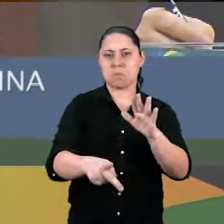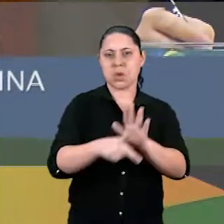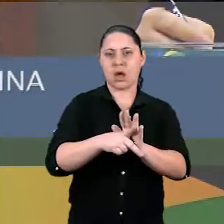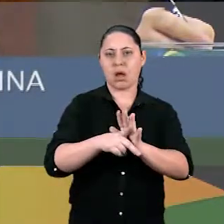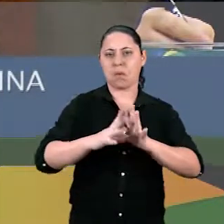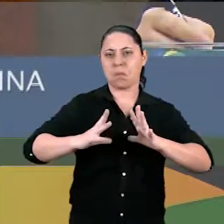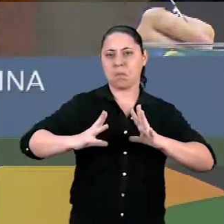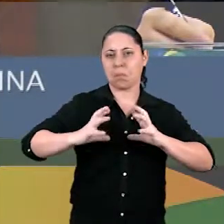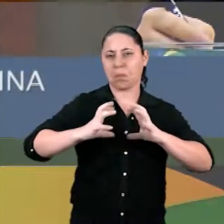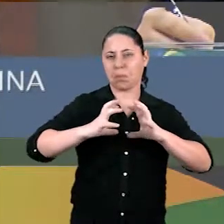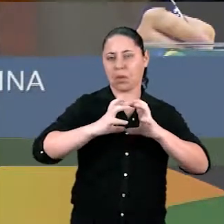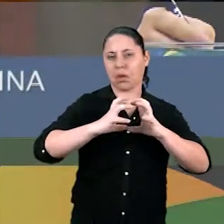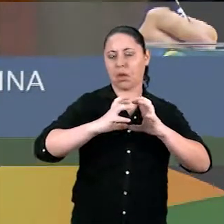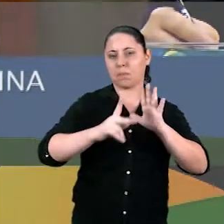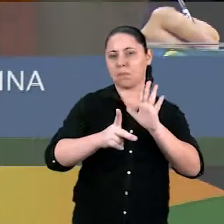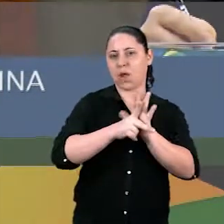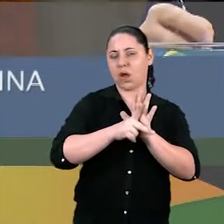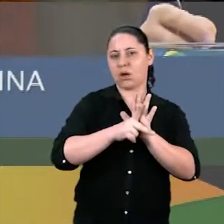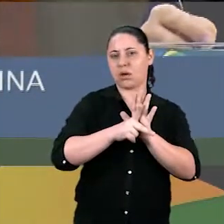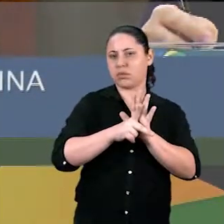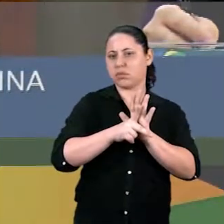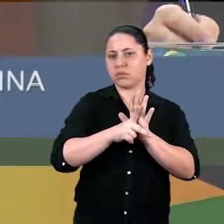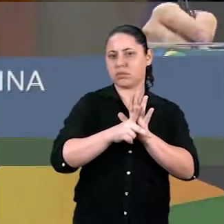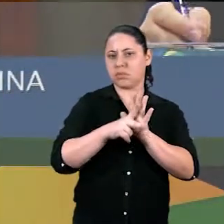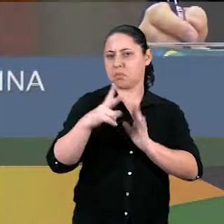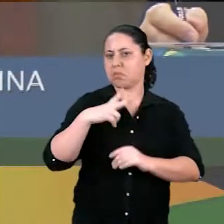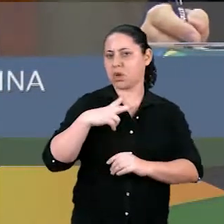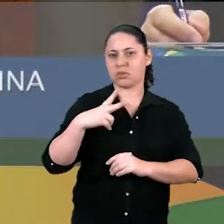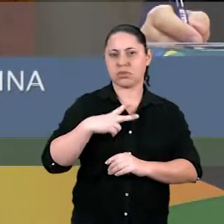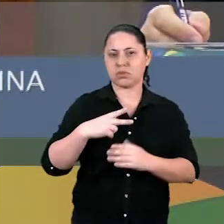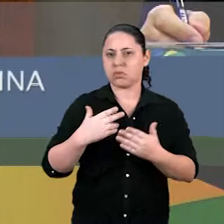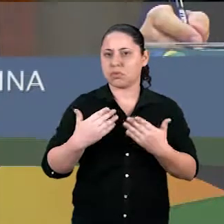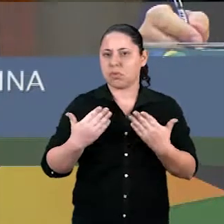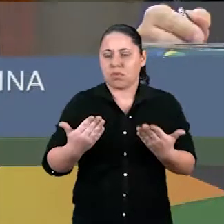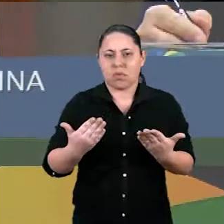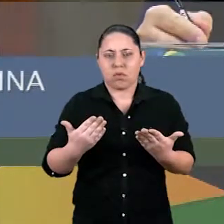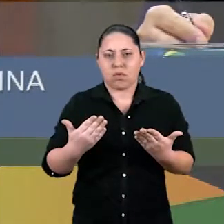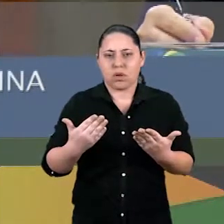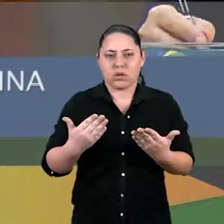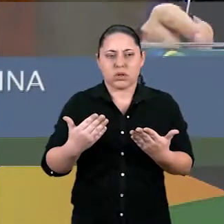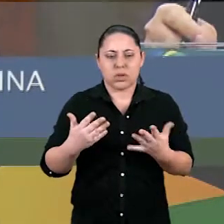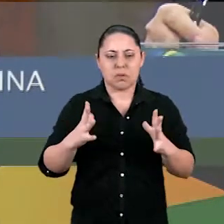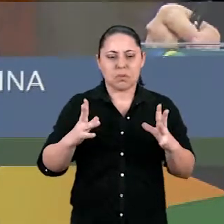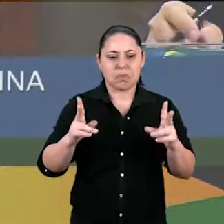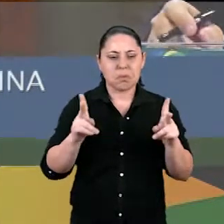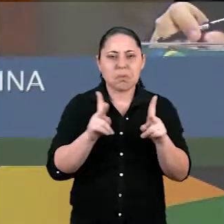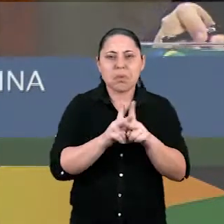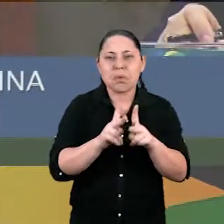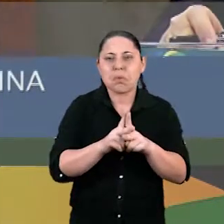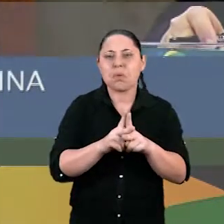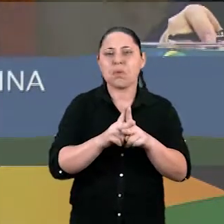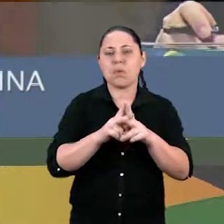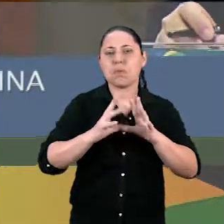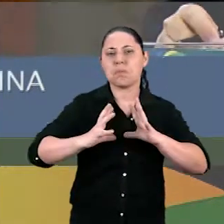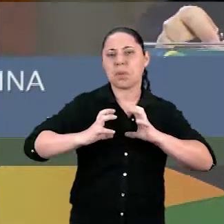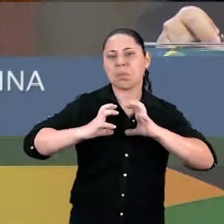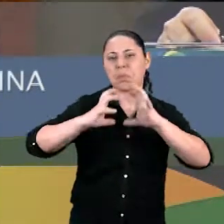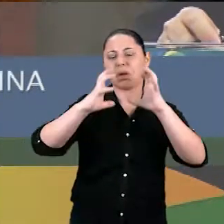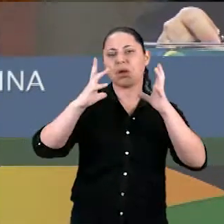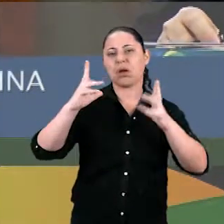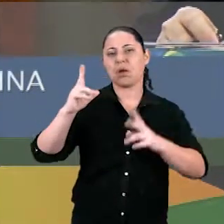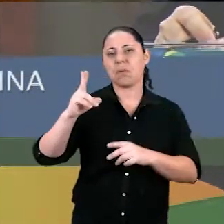conflitos particulares, para conflitos privados. E, na solução desses conflitos particulares e nos conflitos